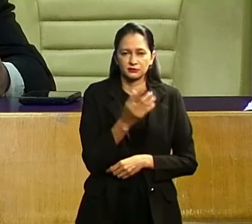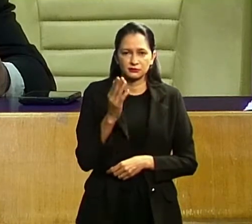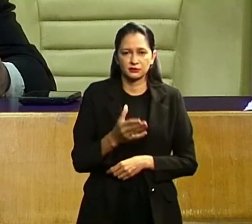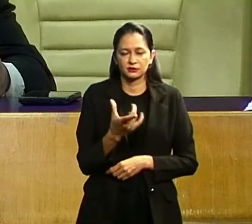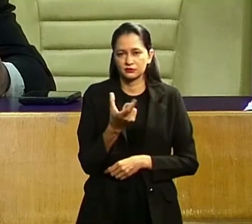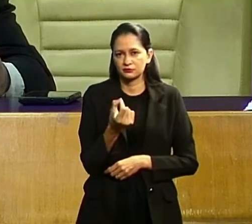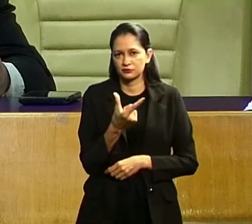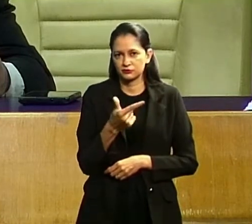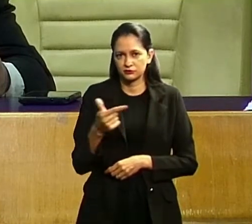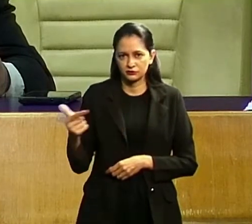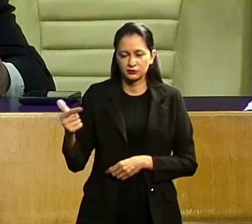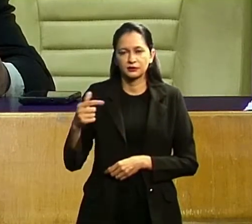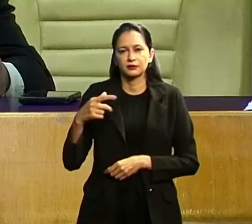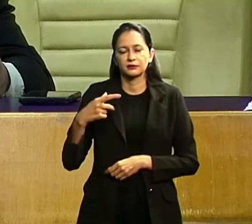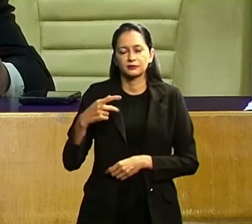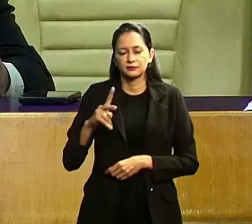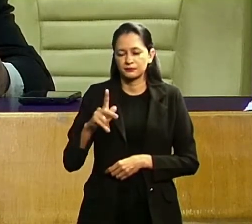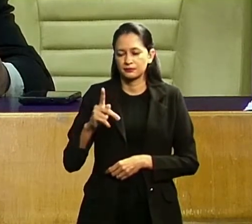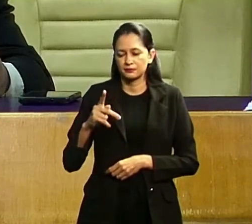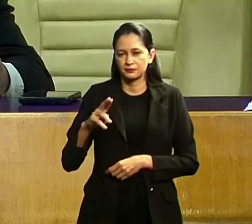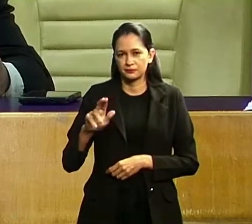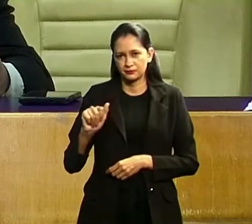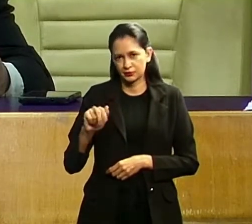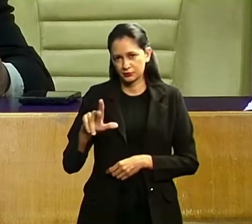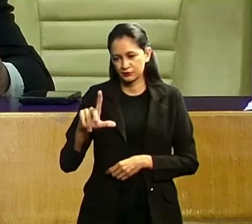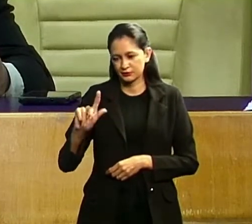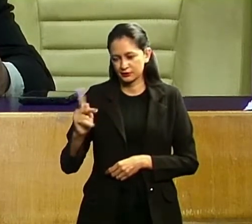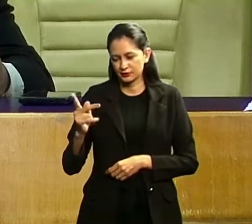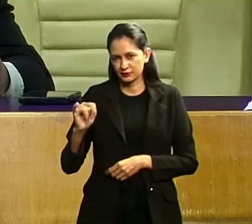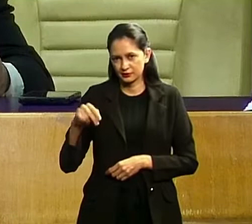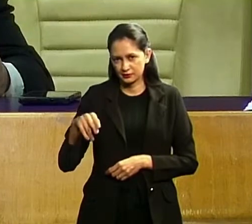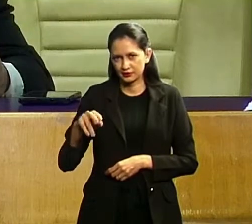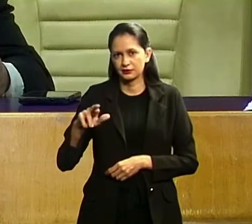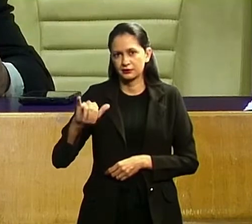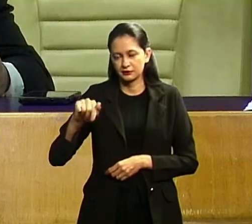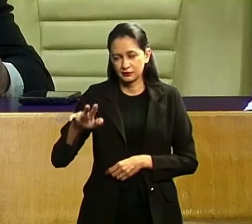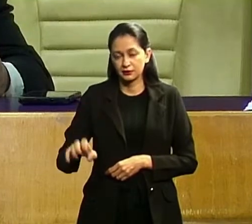2061/2022 do vereador Paulo Henrique,